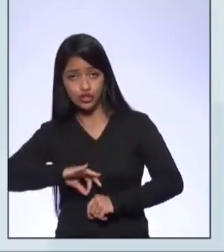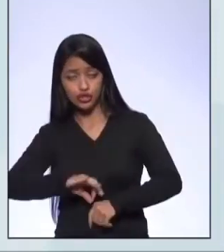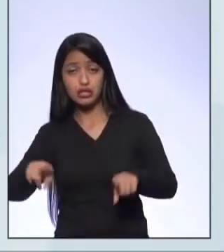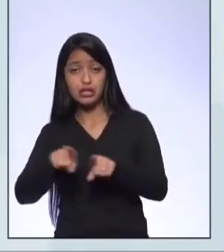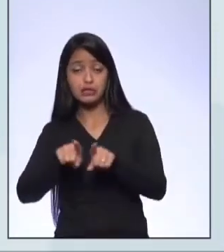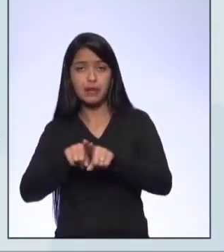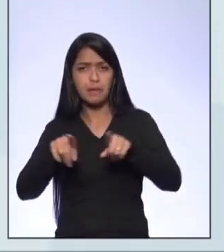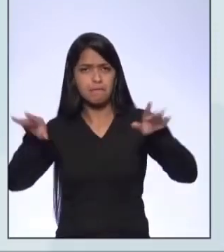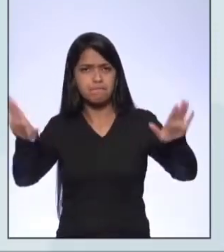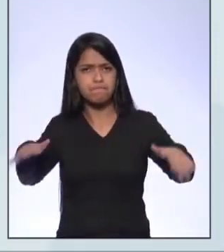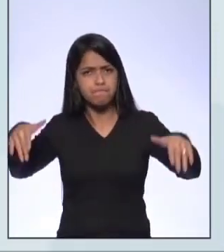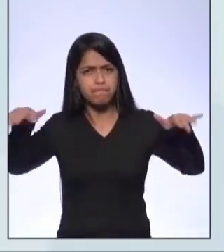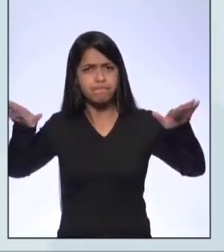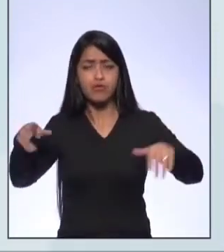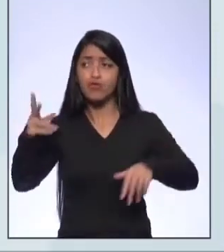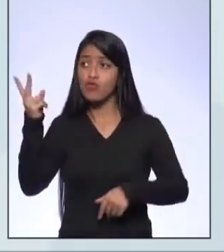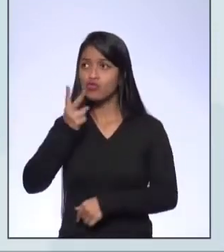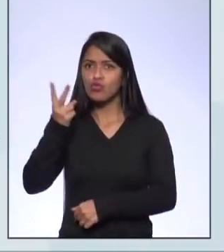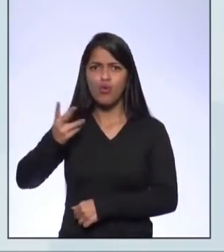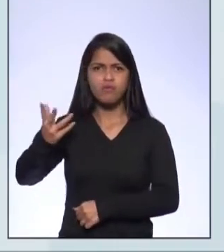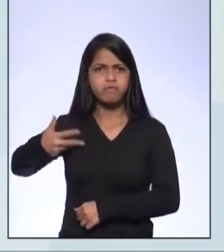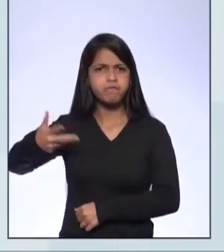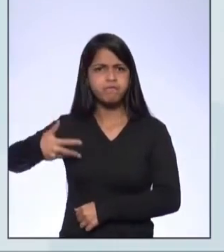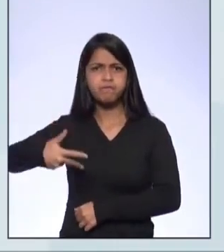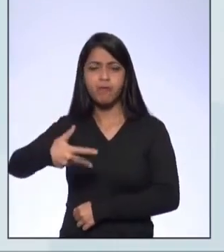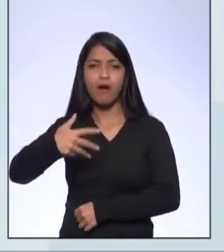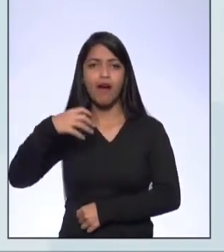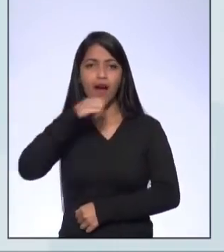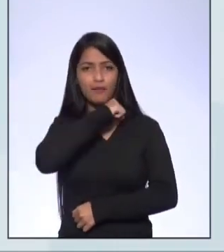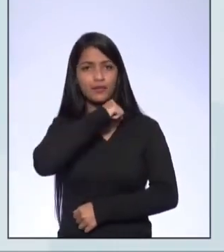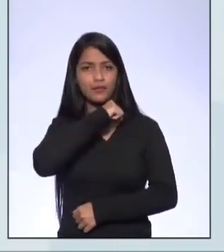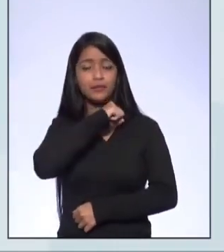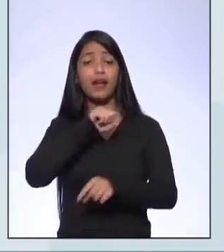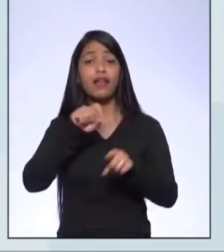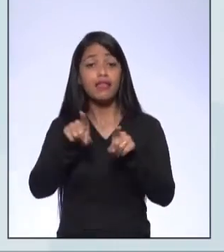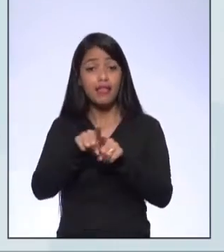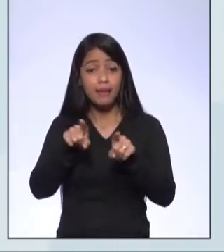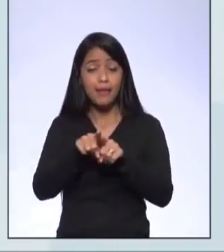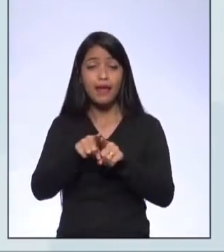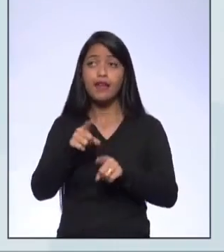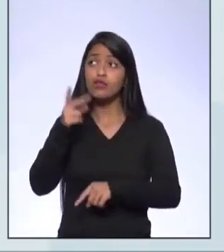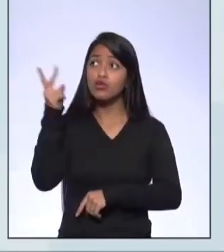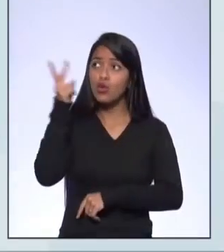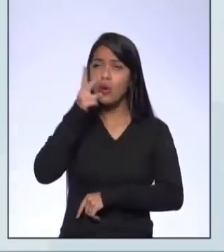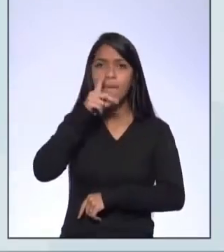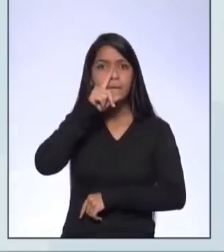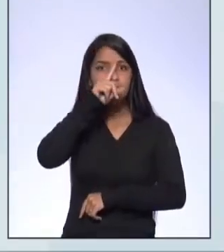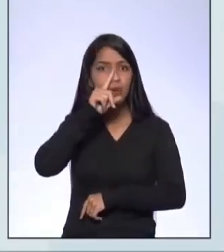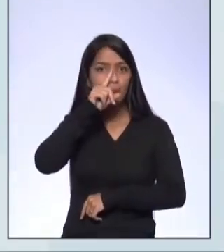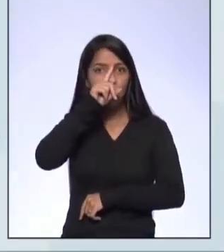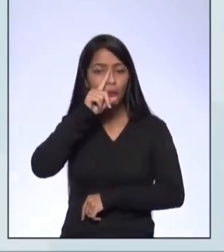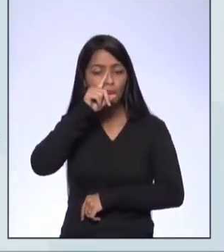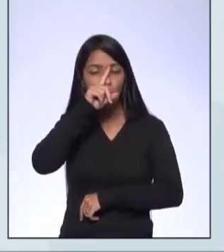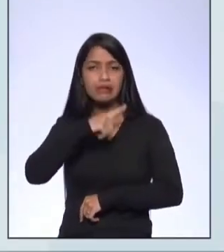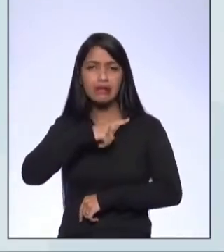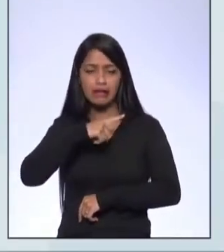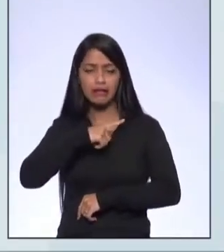colocar duas qualidades, porque os dois são rápidos e os dois são perigosos. Então, the cheetah and the peregrine falcon